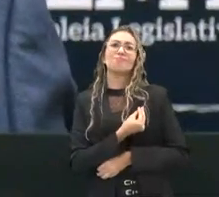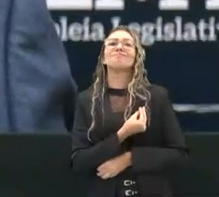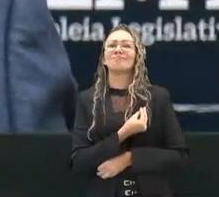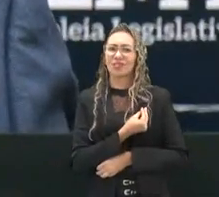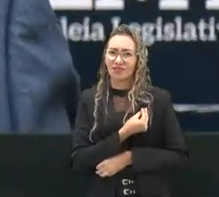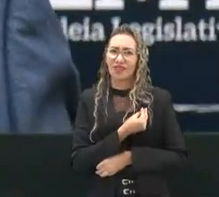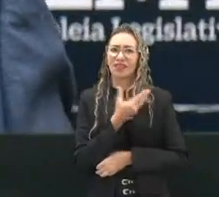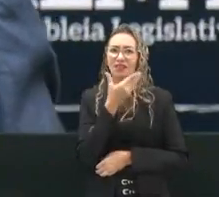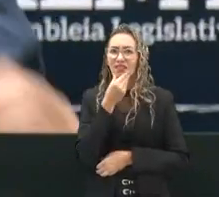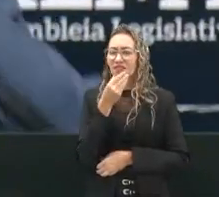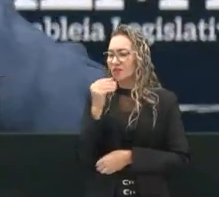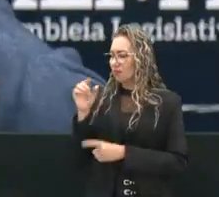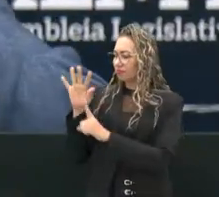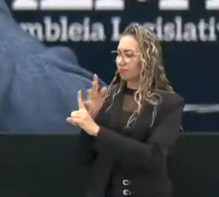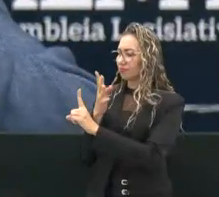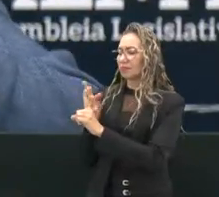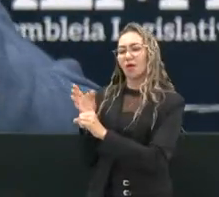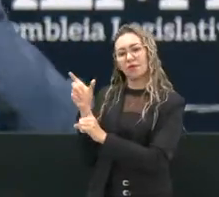um livro.